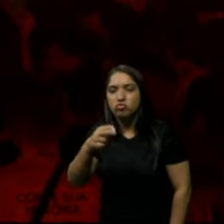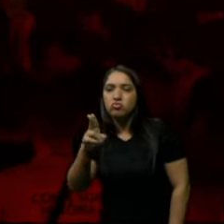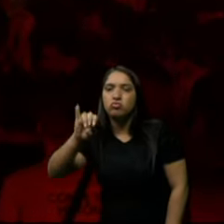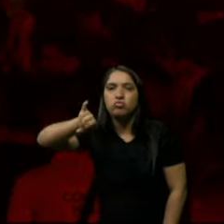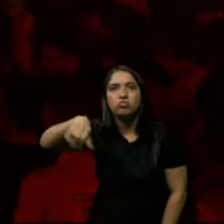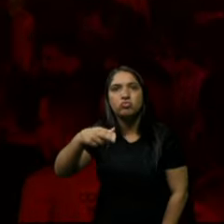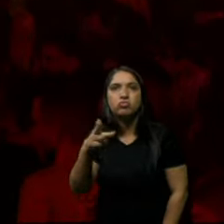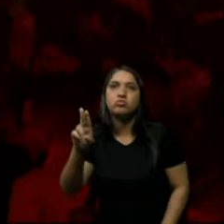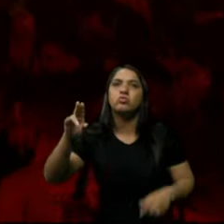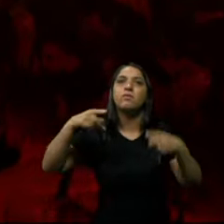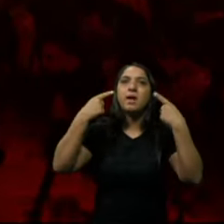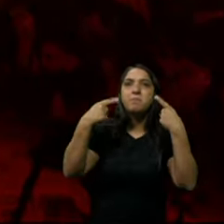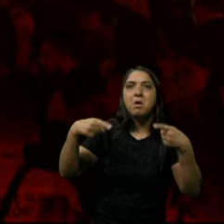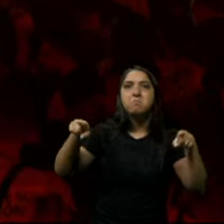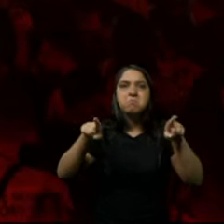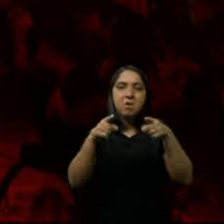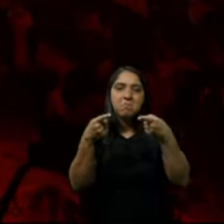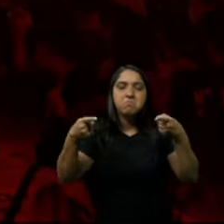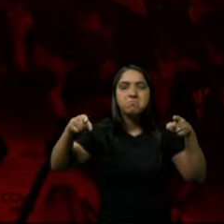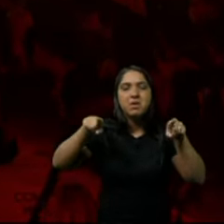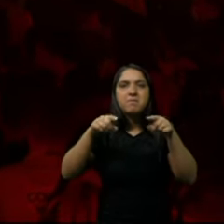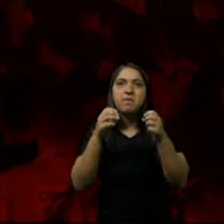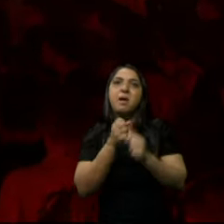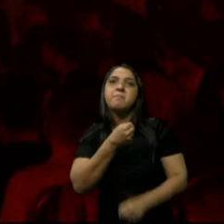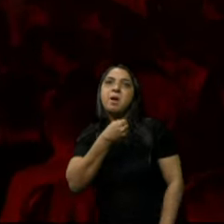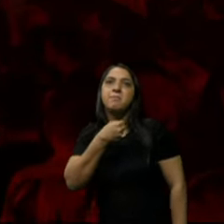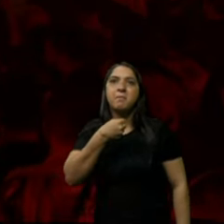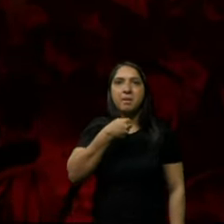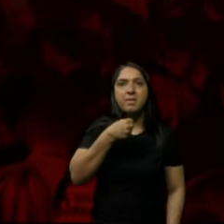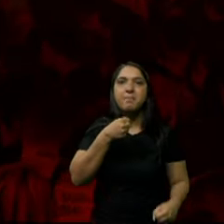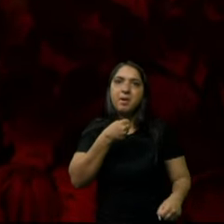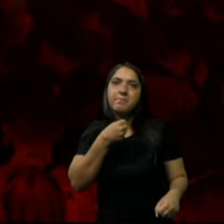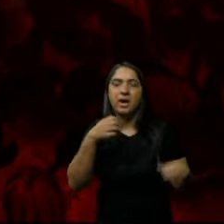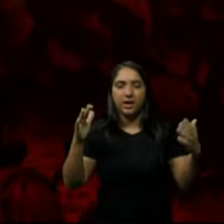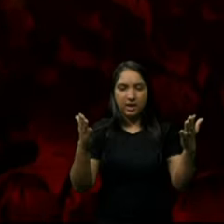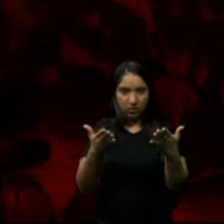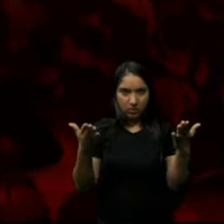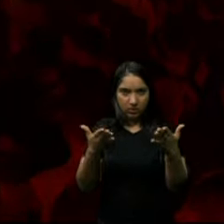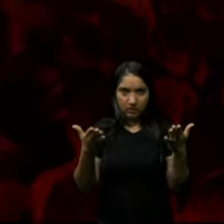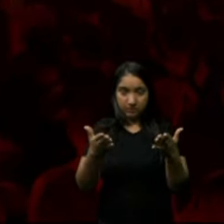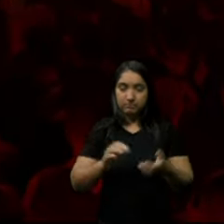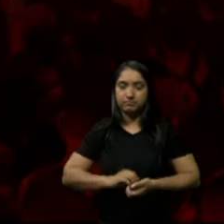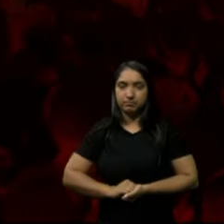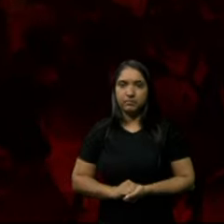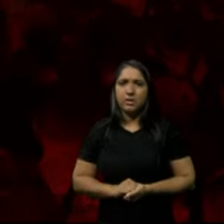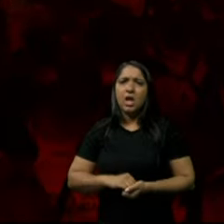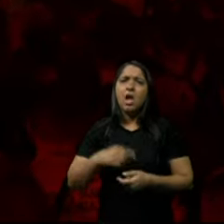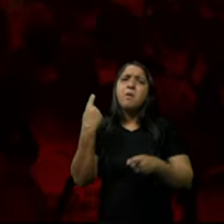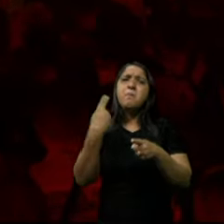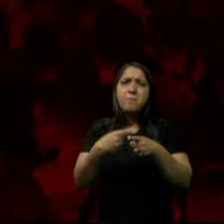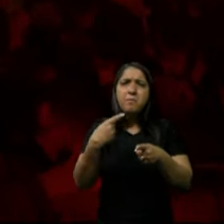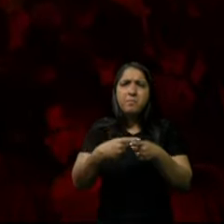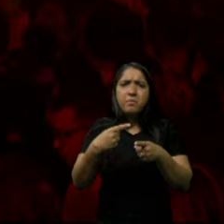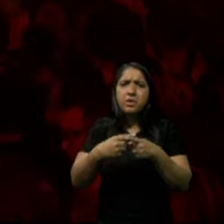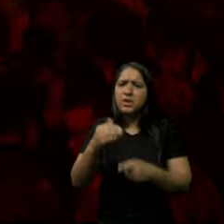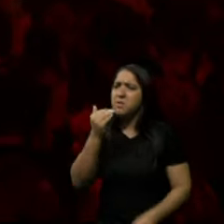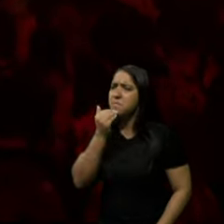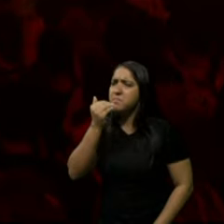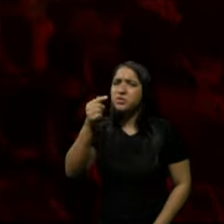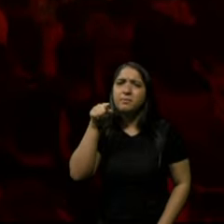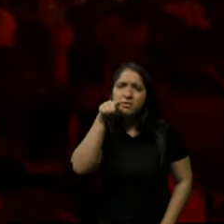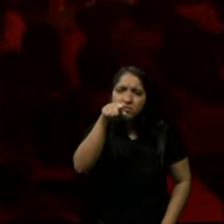ministrando adoração sabe por quê que a gente vai pedir para você me esperar porque você tem uma chamada na adoração